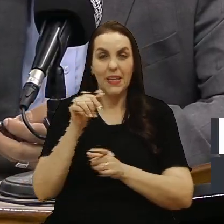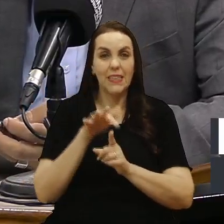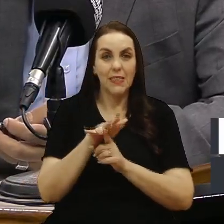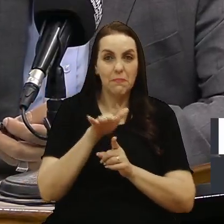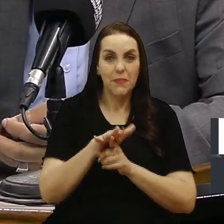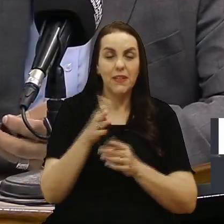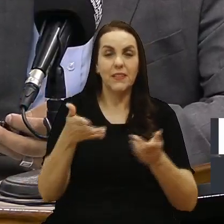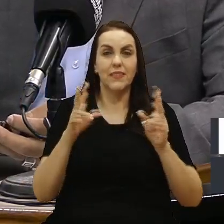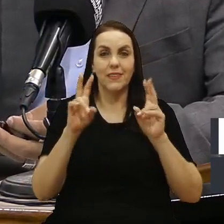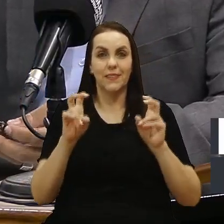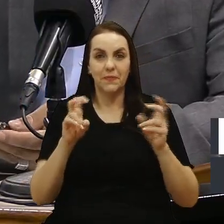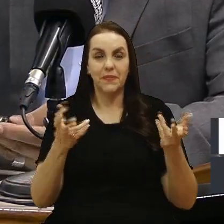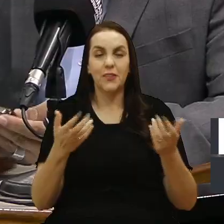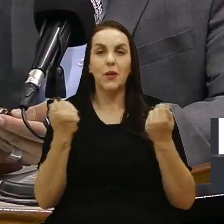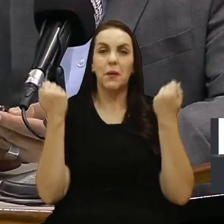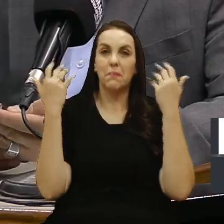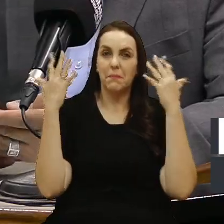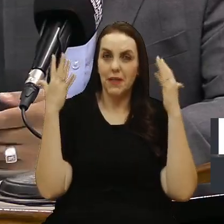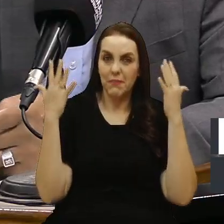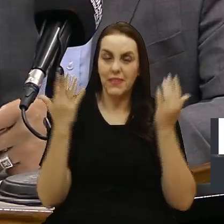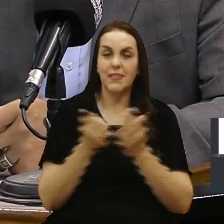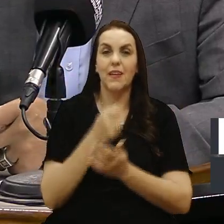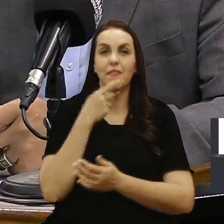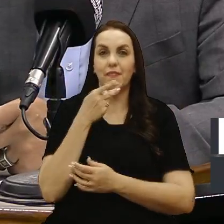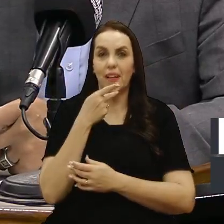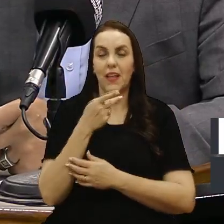nessa causa. Então quero lhe parabenizar e dizer que